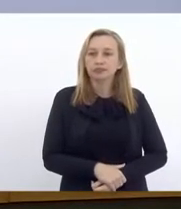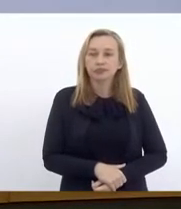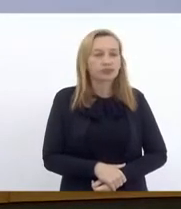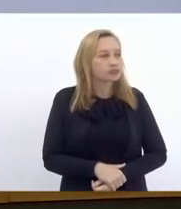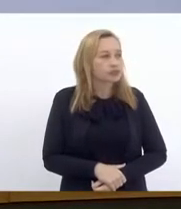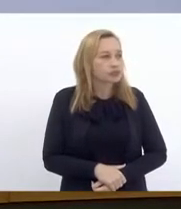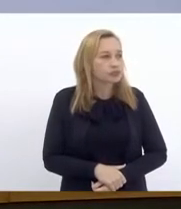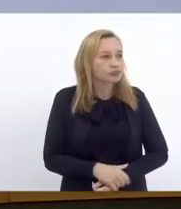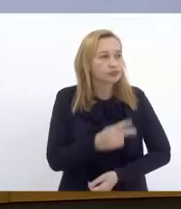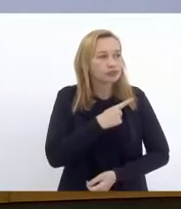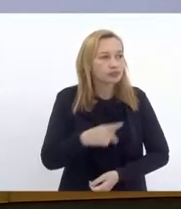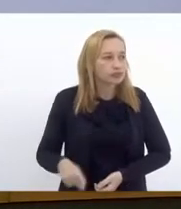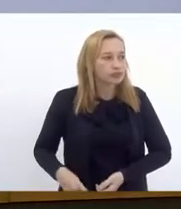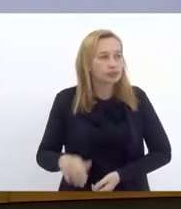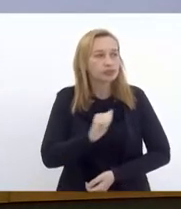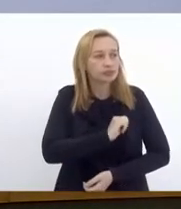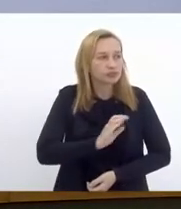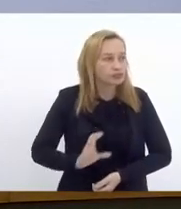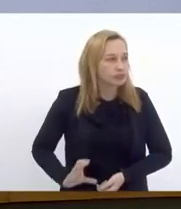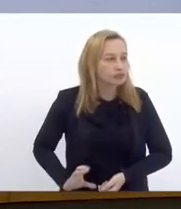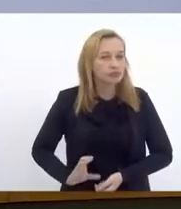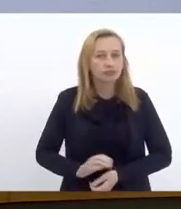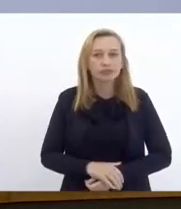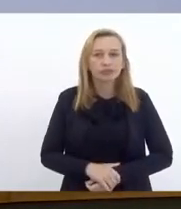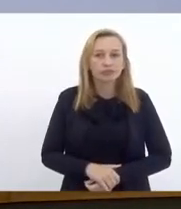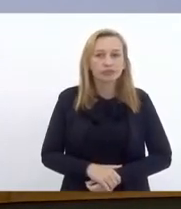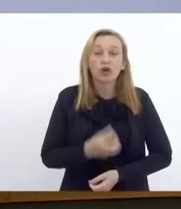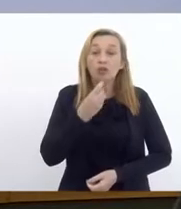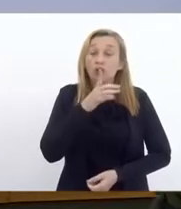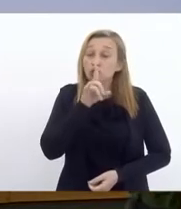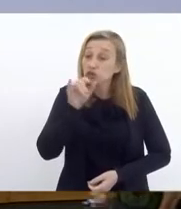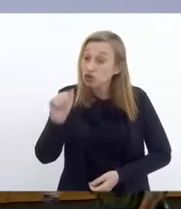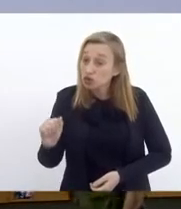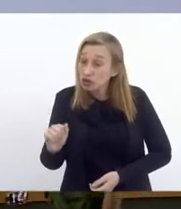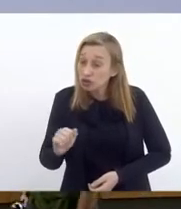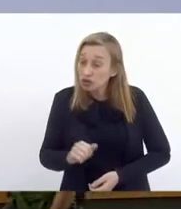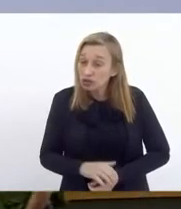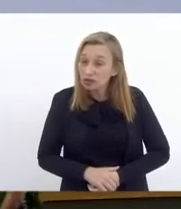Senhor presidente André Siciliano, um bom dia ainda.